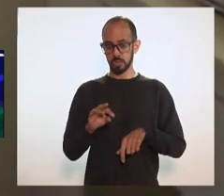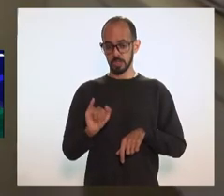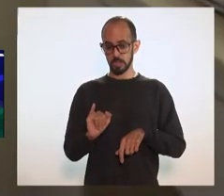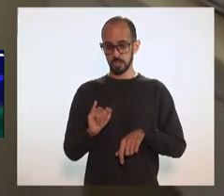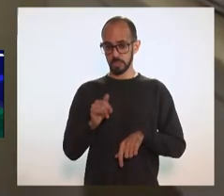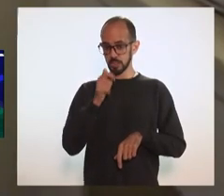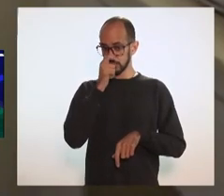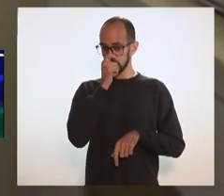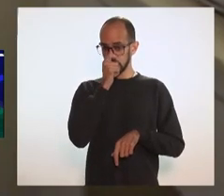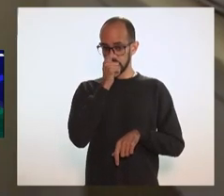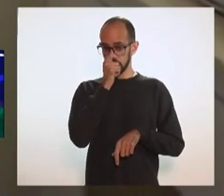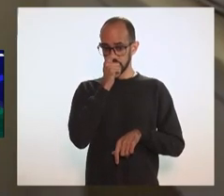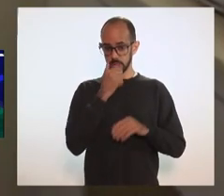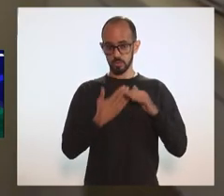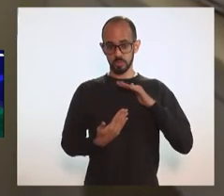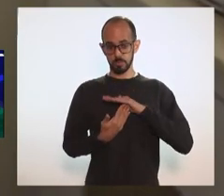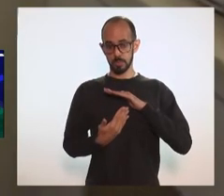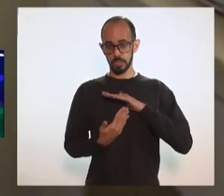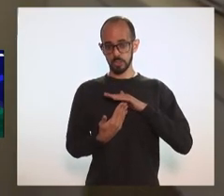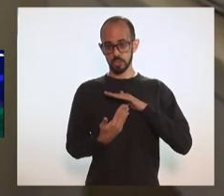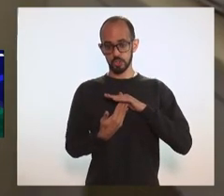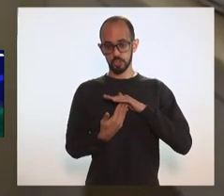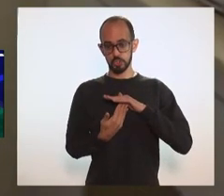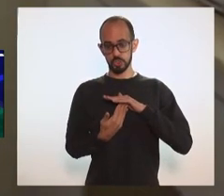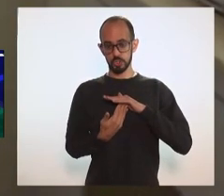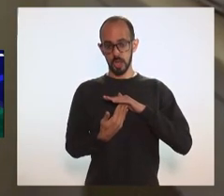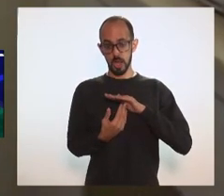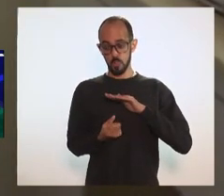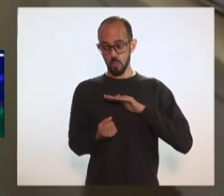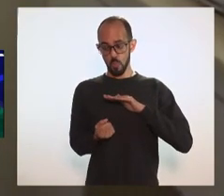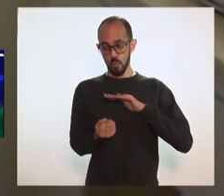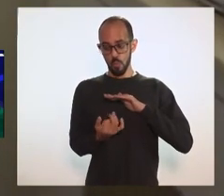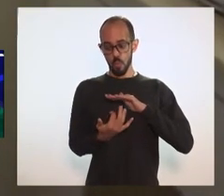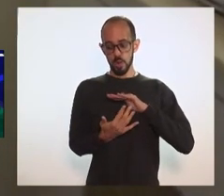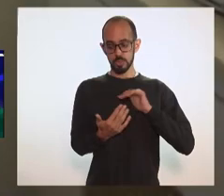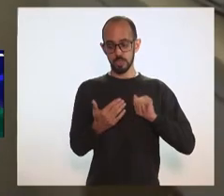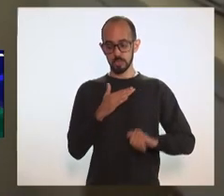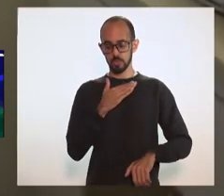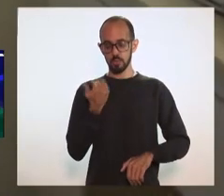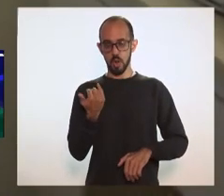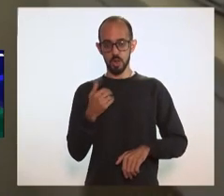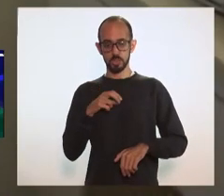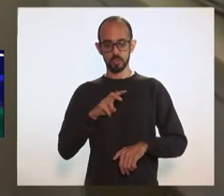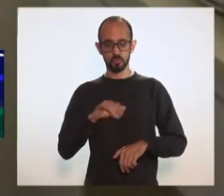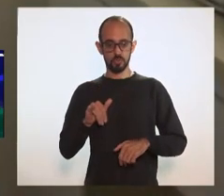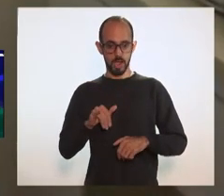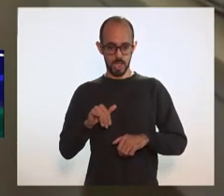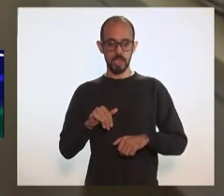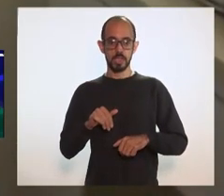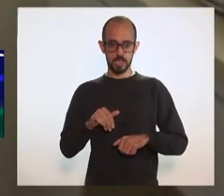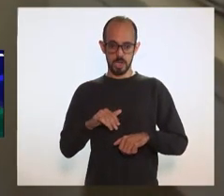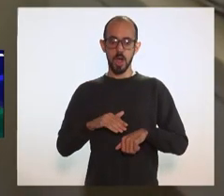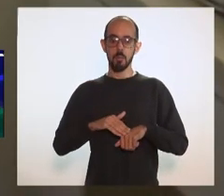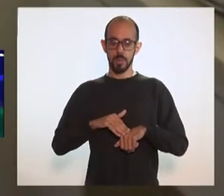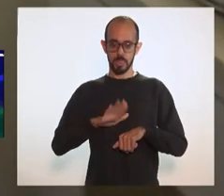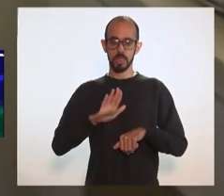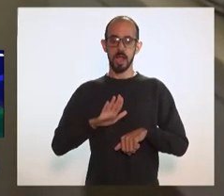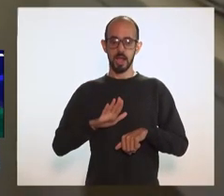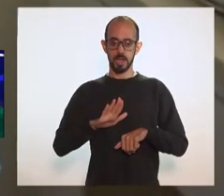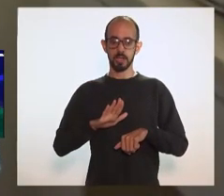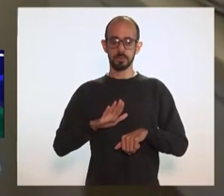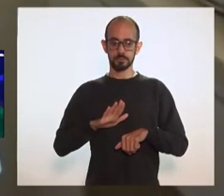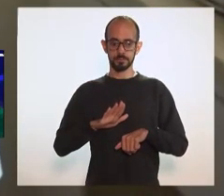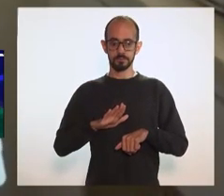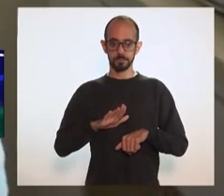máximo, o volume de mortes vai aumentar, os óbitos daqueles